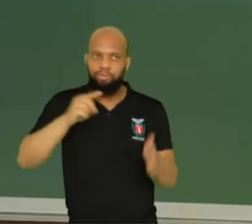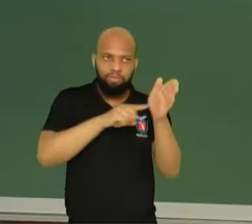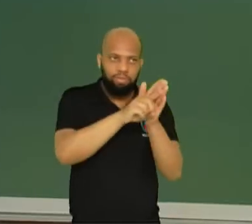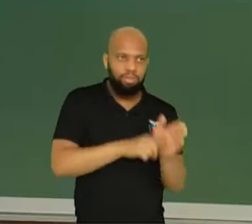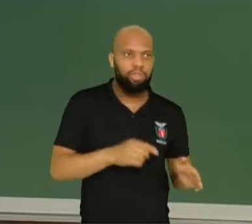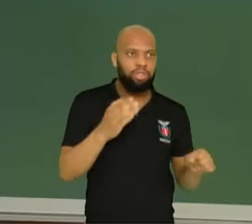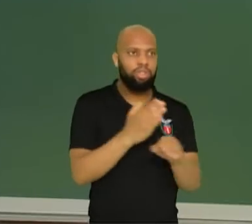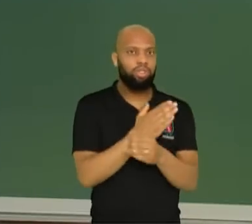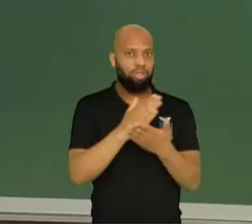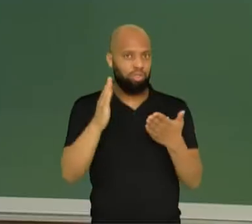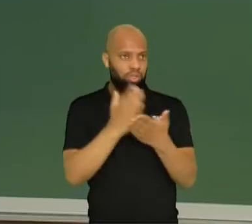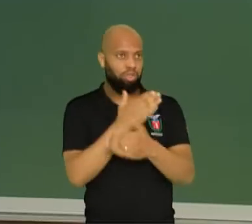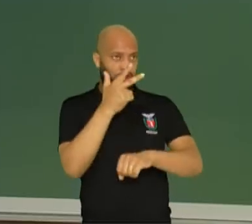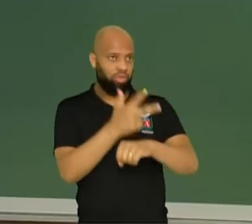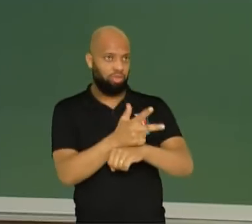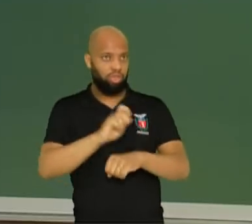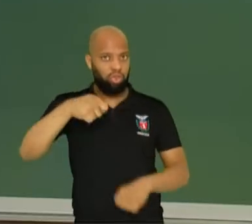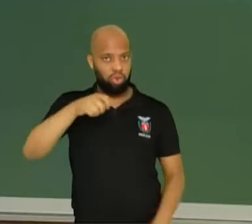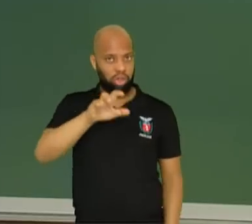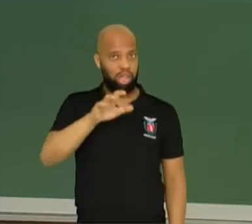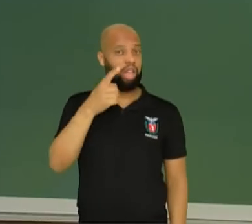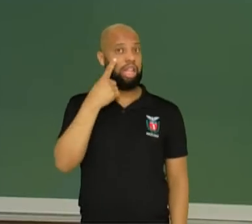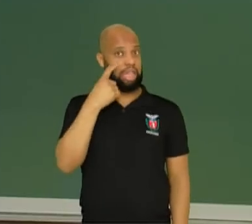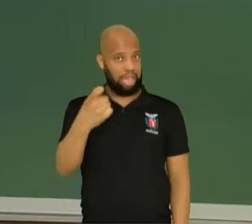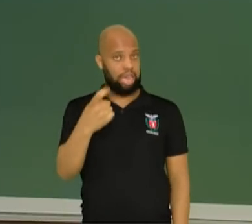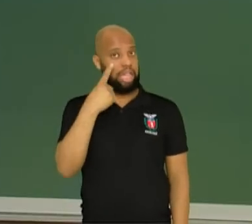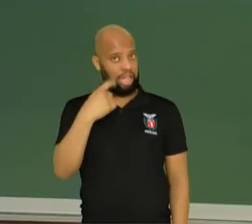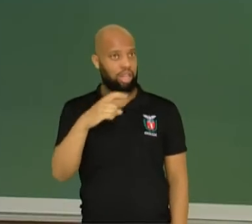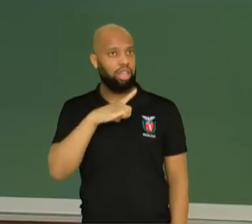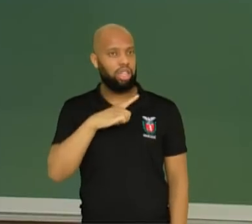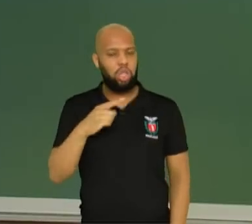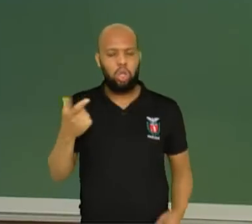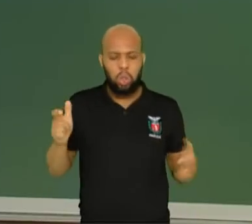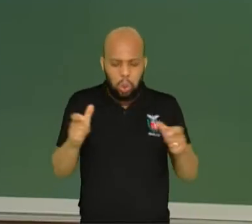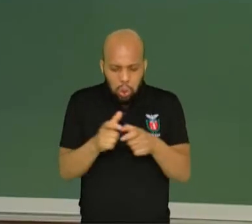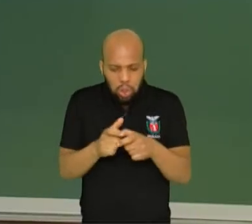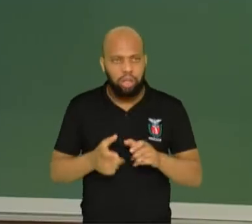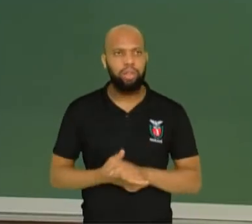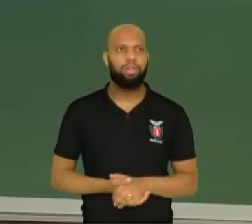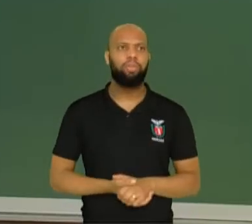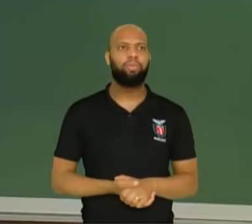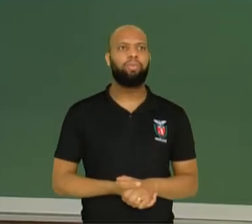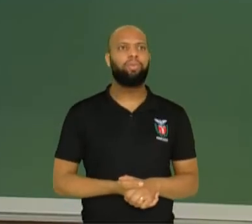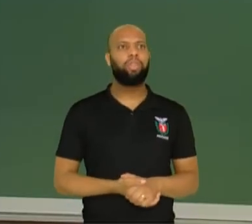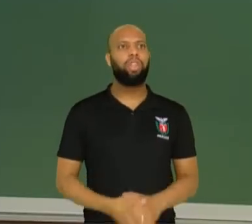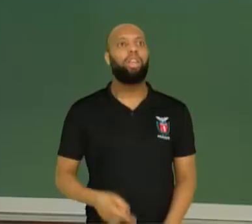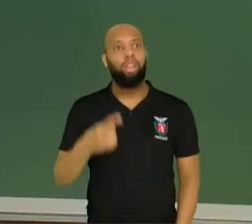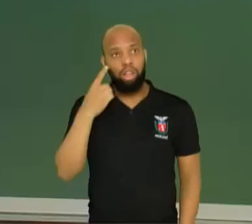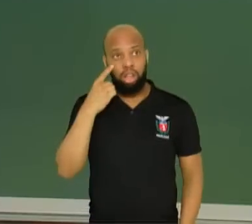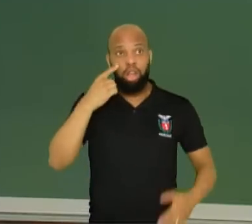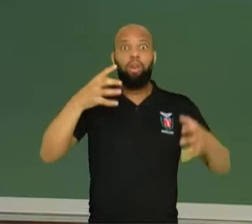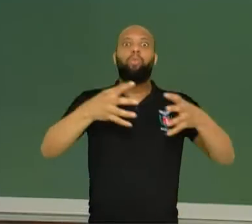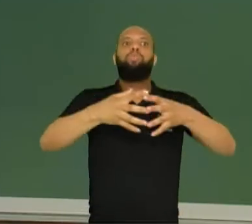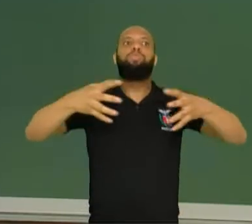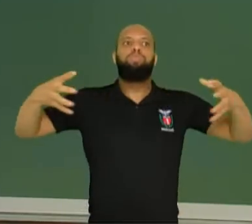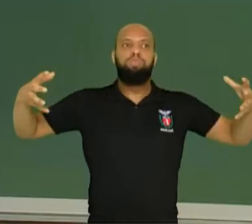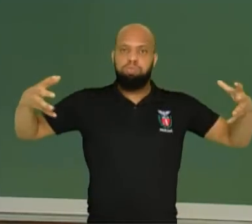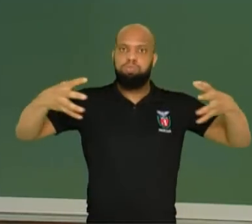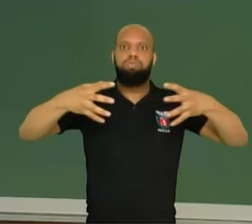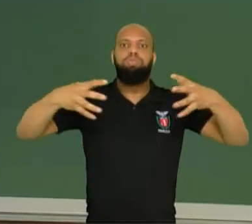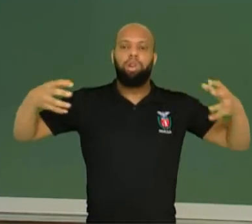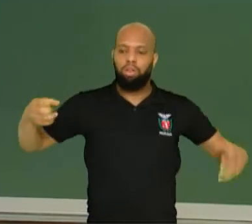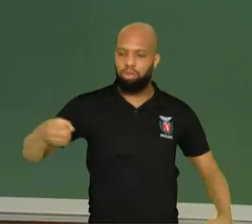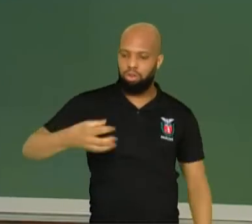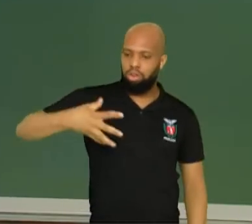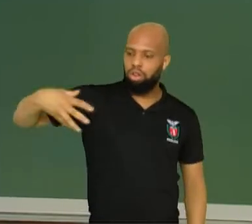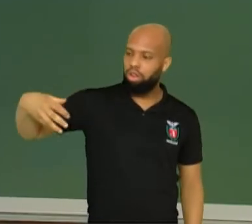alguns vídeos sobre ela, você vai ver que é bem interessante. Ela é bem pequenininha. E a maior água-viva se